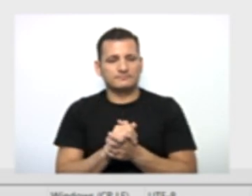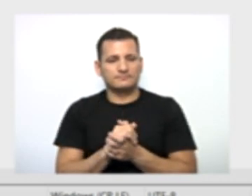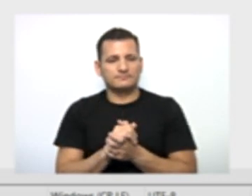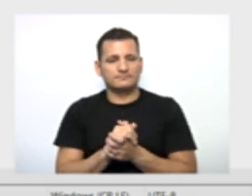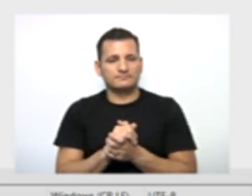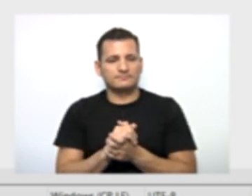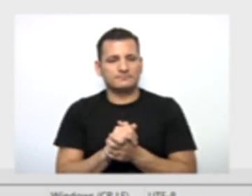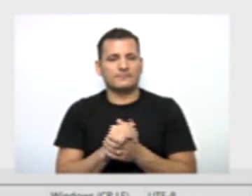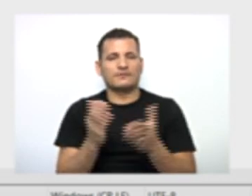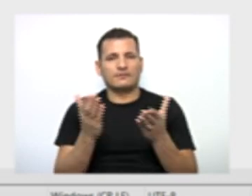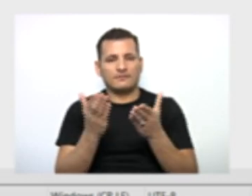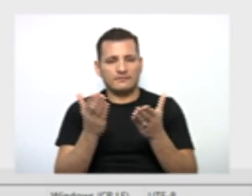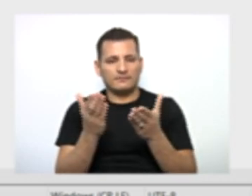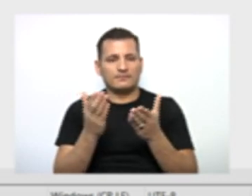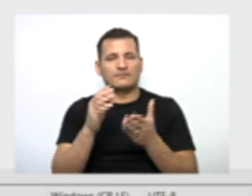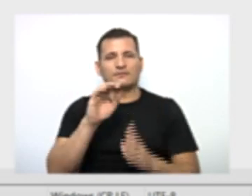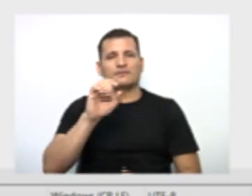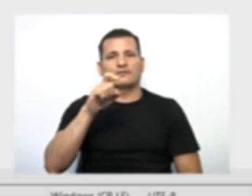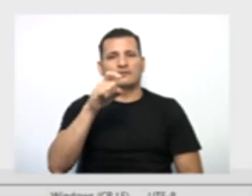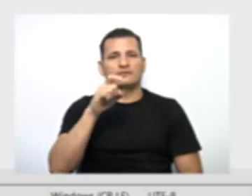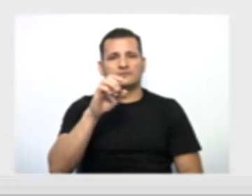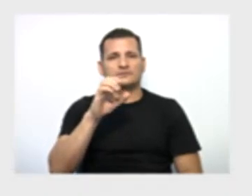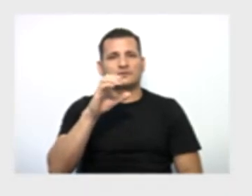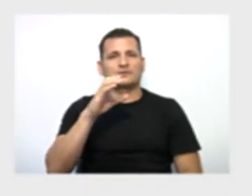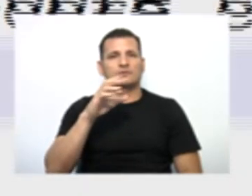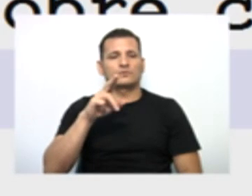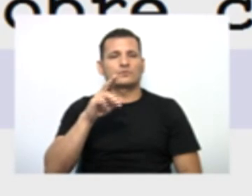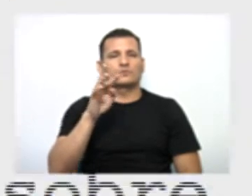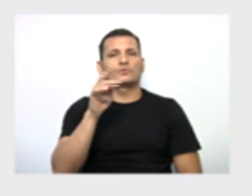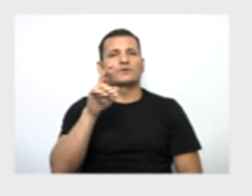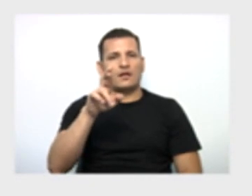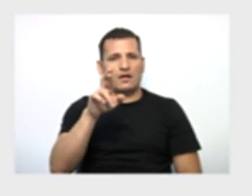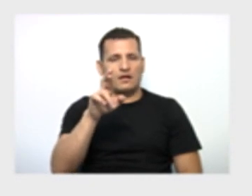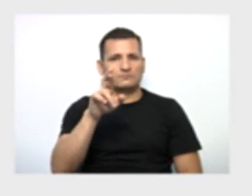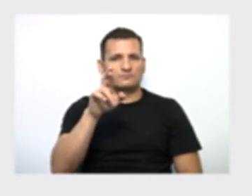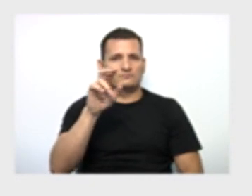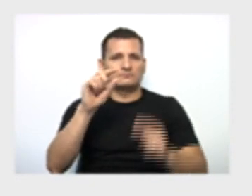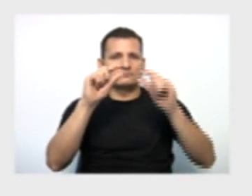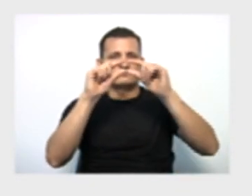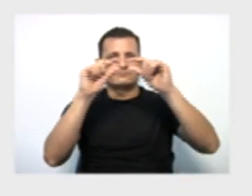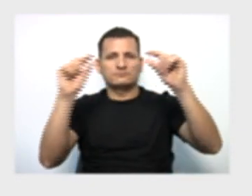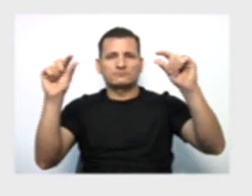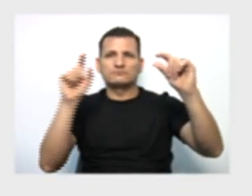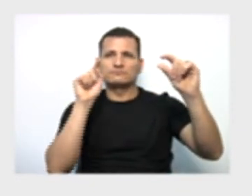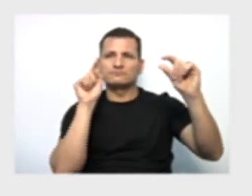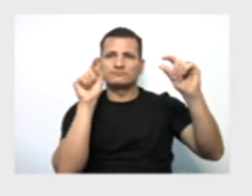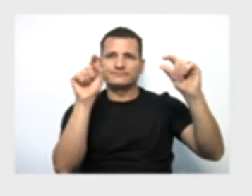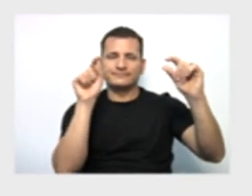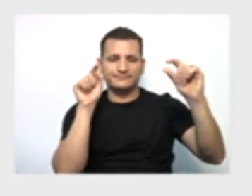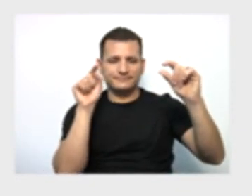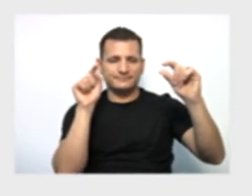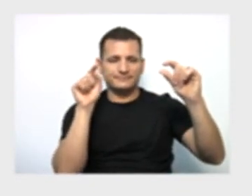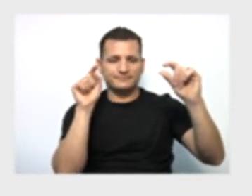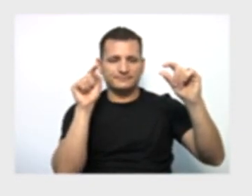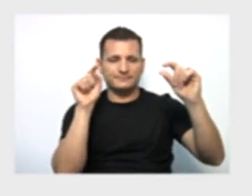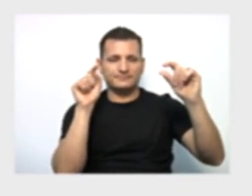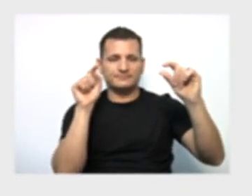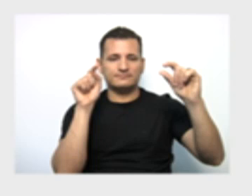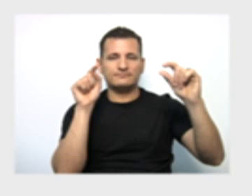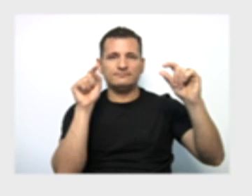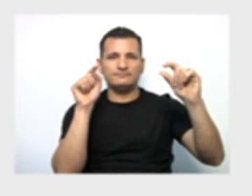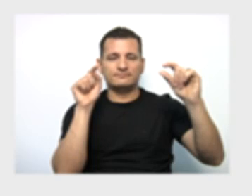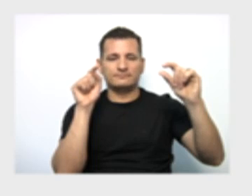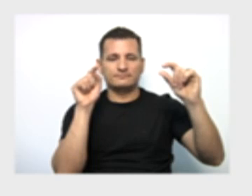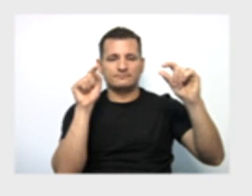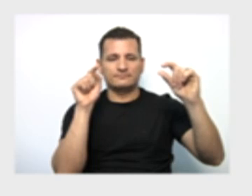menu executar, aumentar aqui para vocês verem. O menu executar, ou se